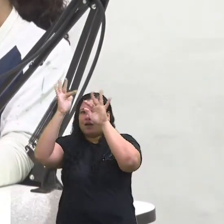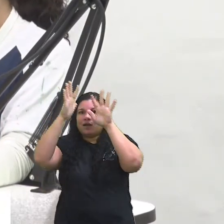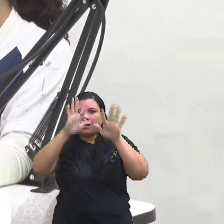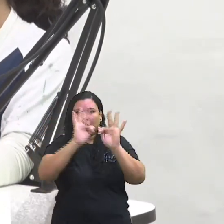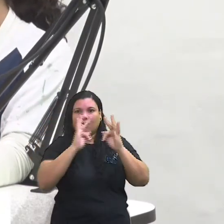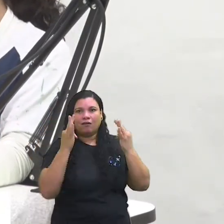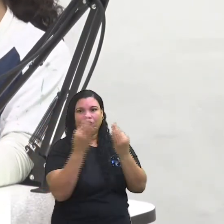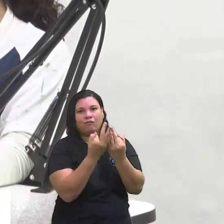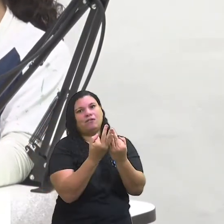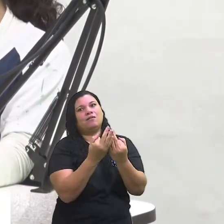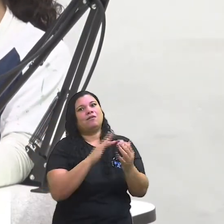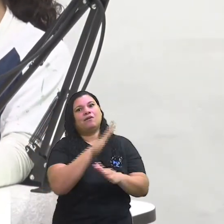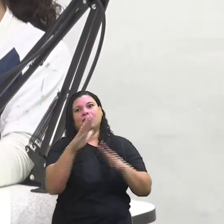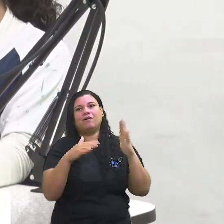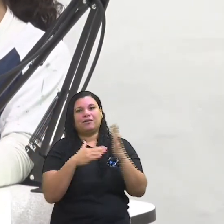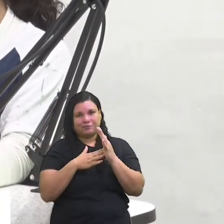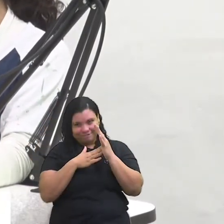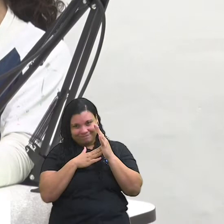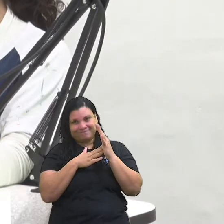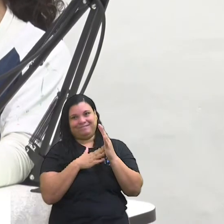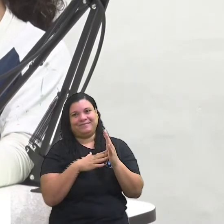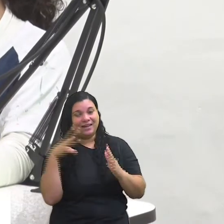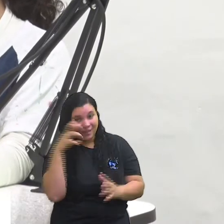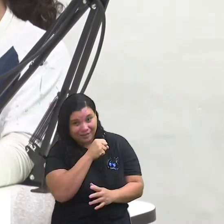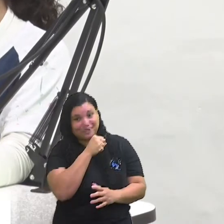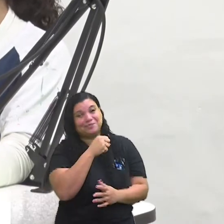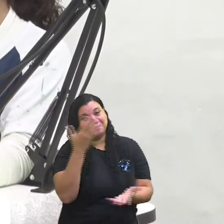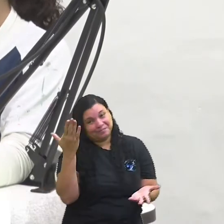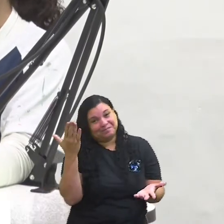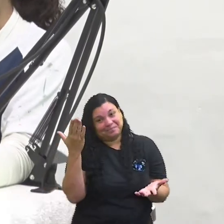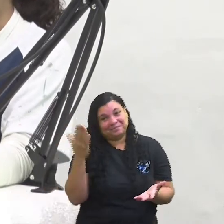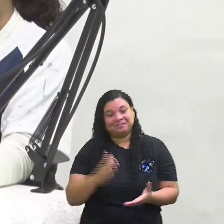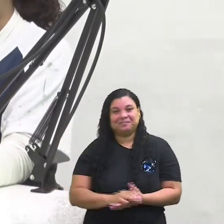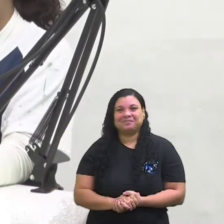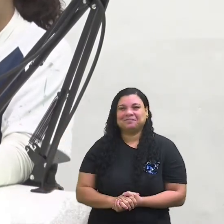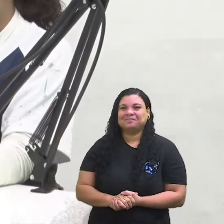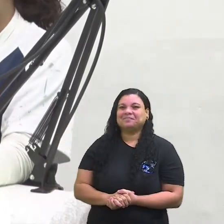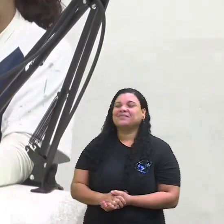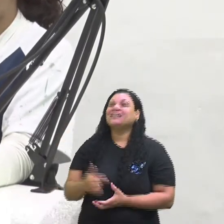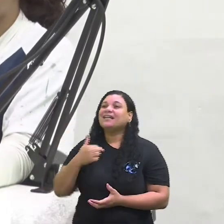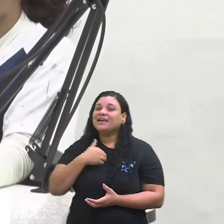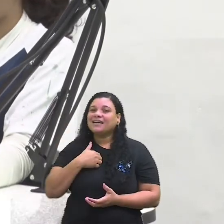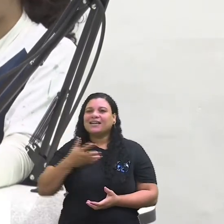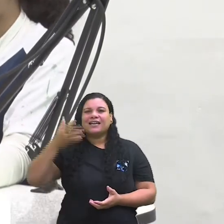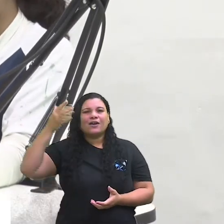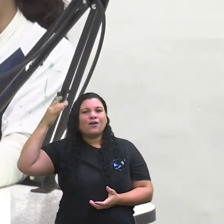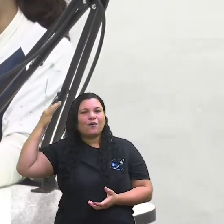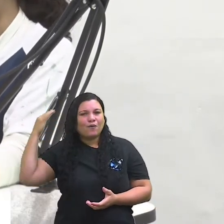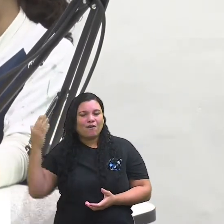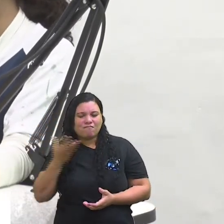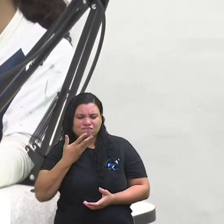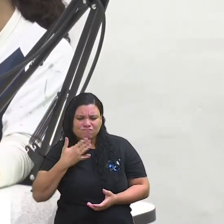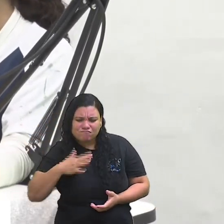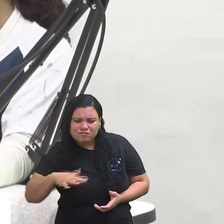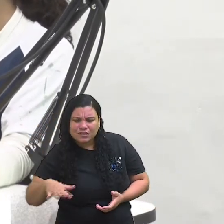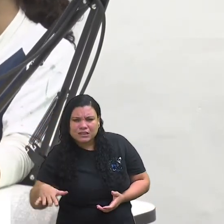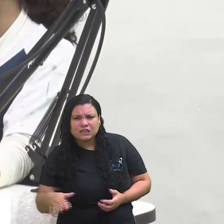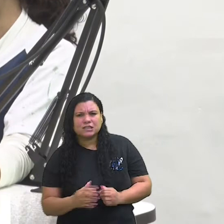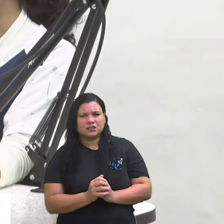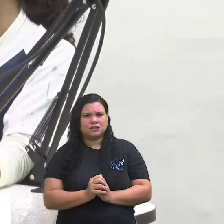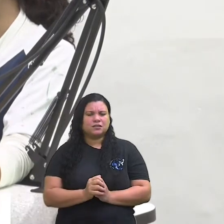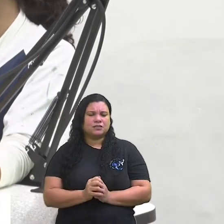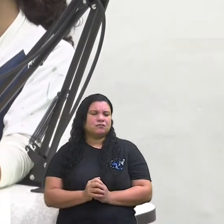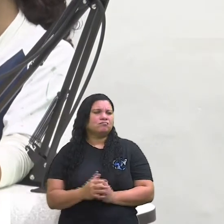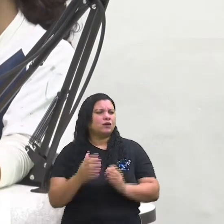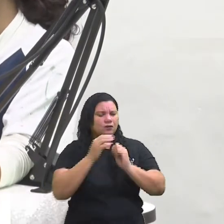quando eu era mais novinha, que eu estudava na minha antiga escola, eu ficava, né? Aí a gente ia orar, né, de noite, antes